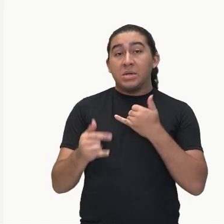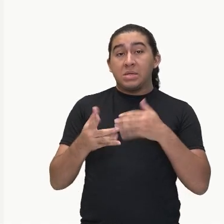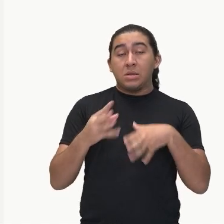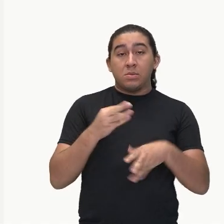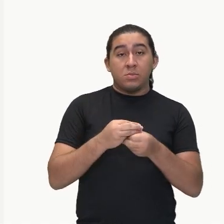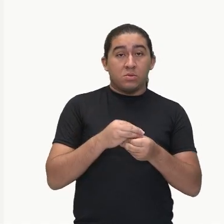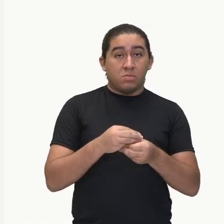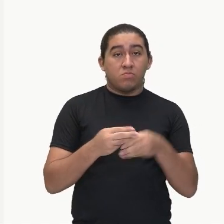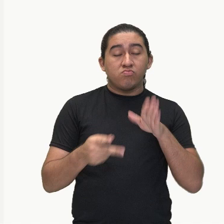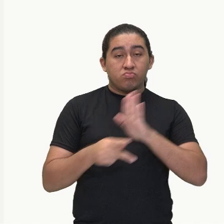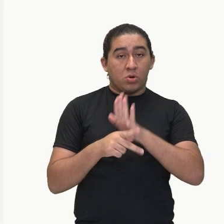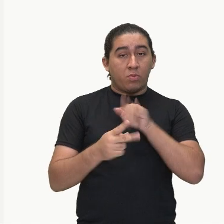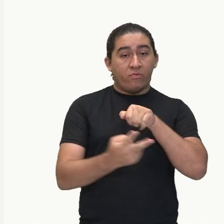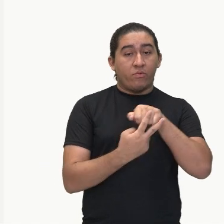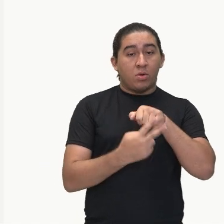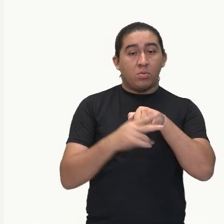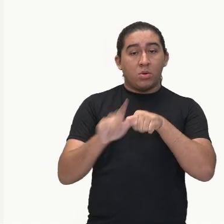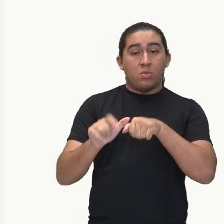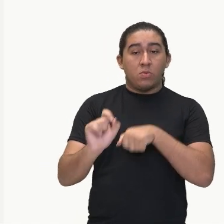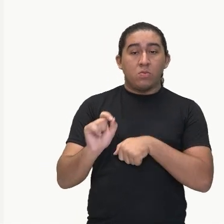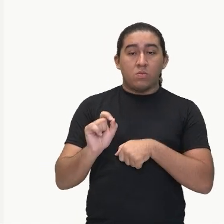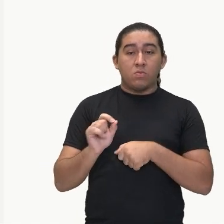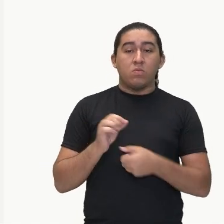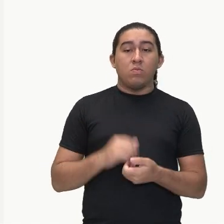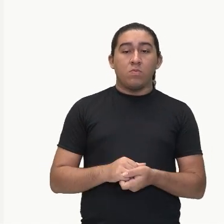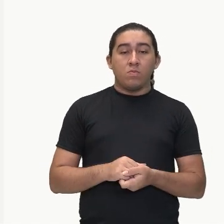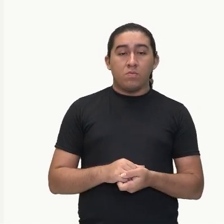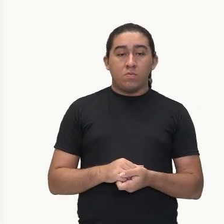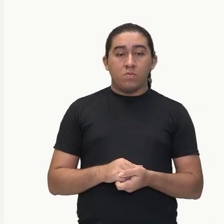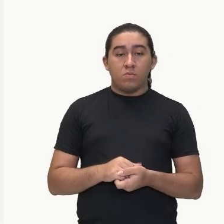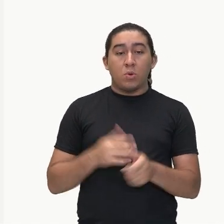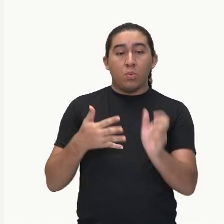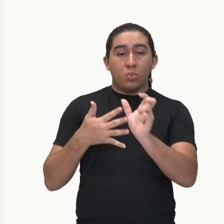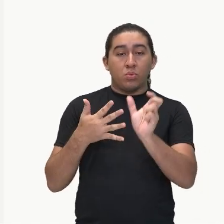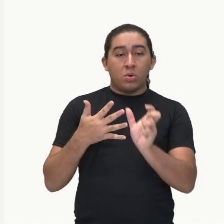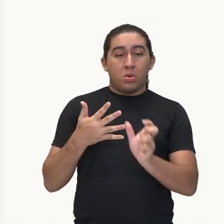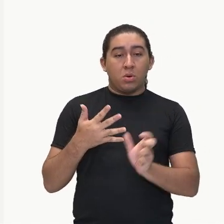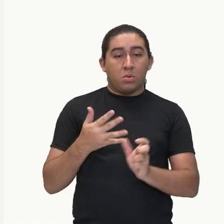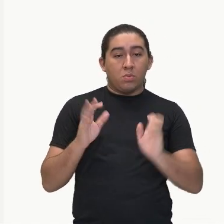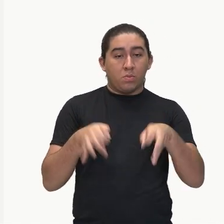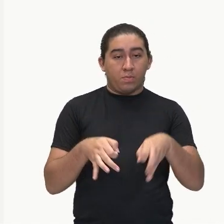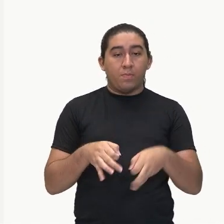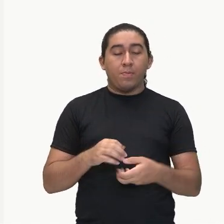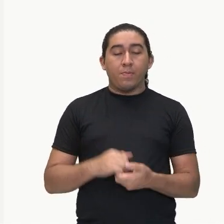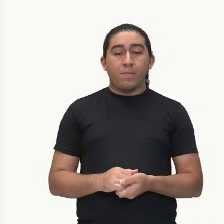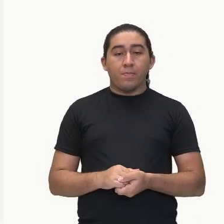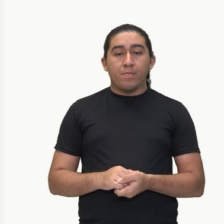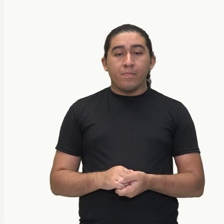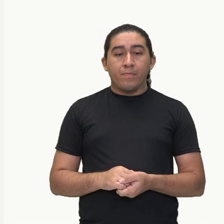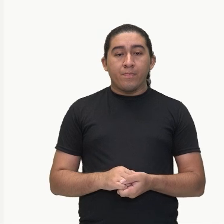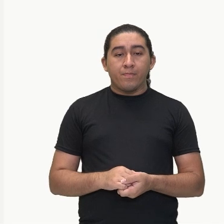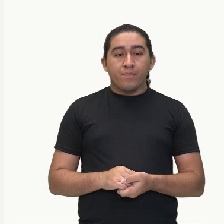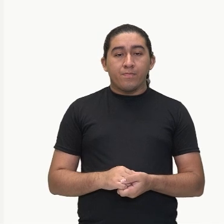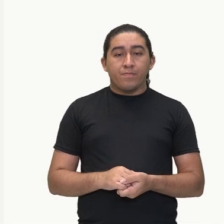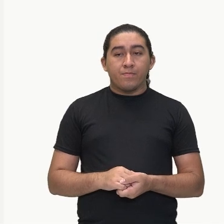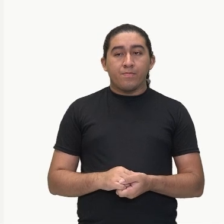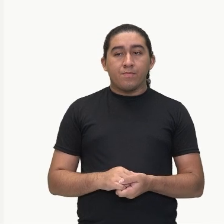vai para o plural, certo? Então, vamos